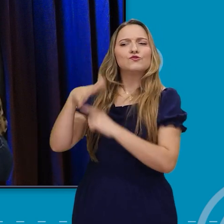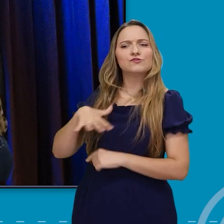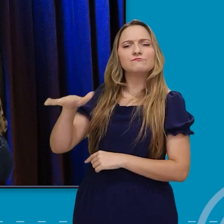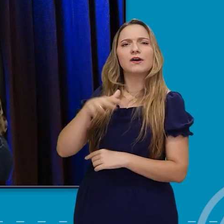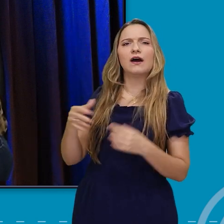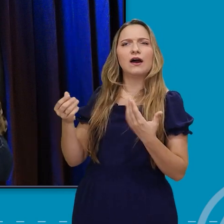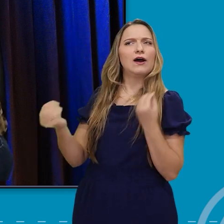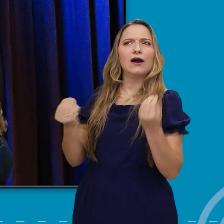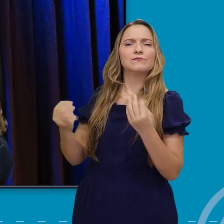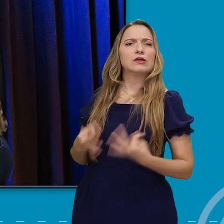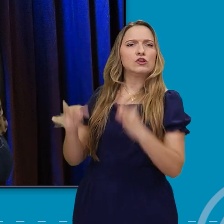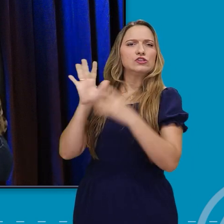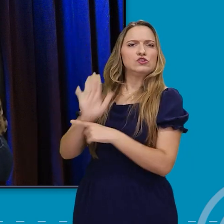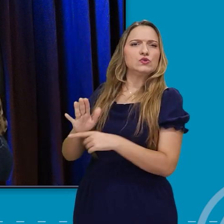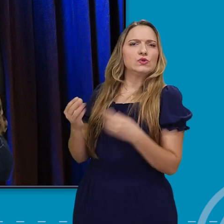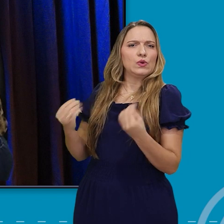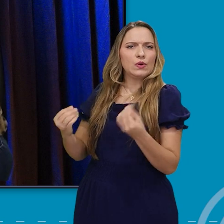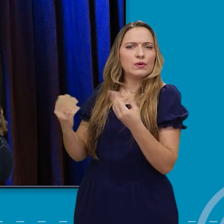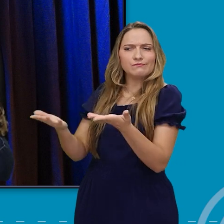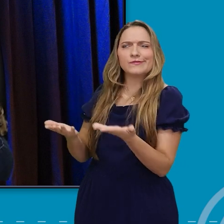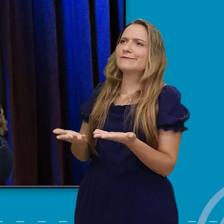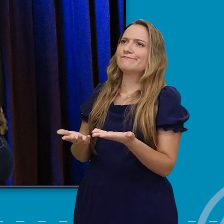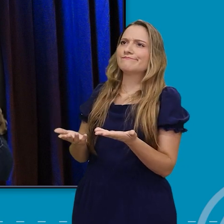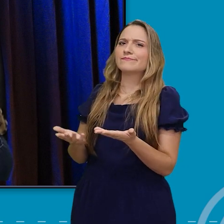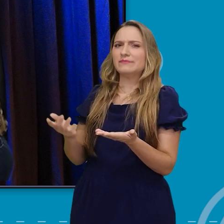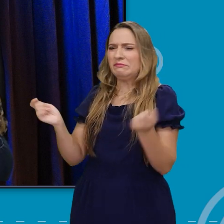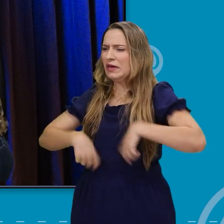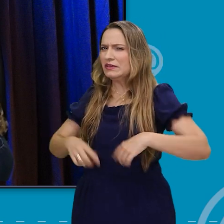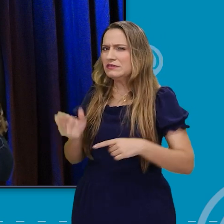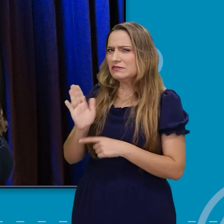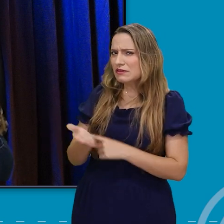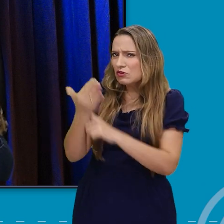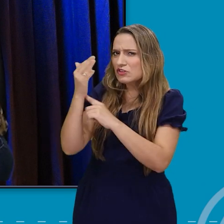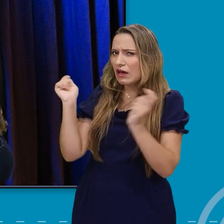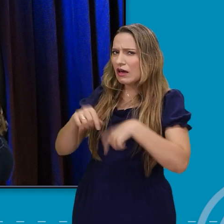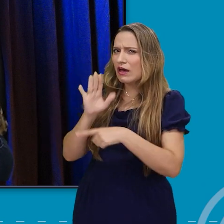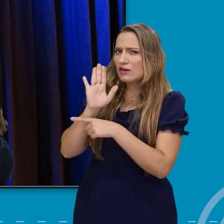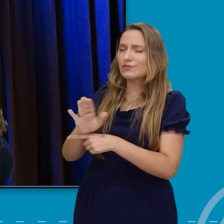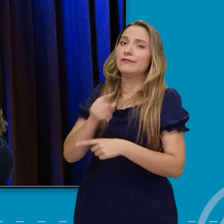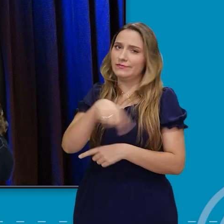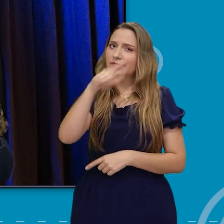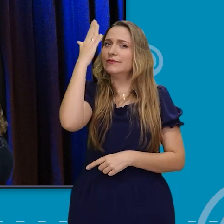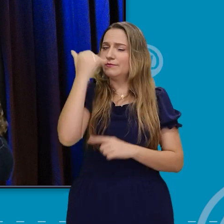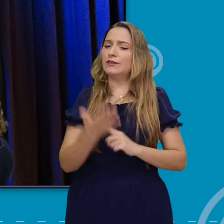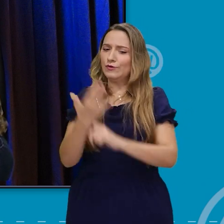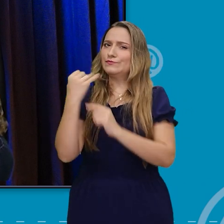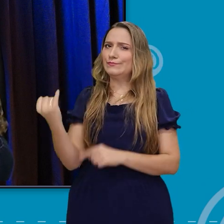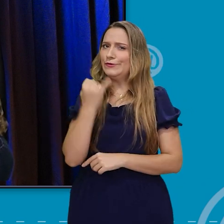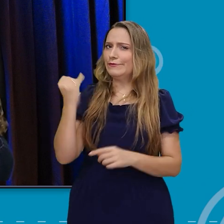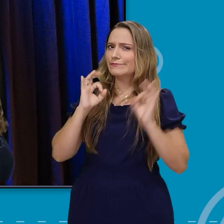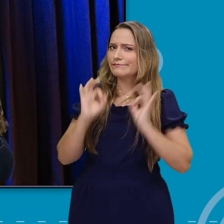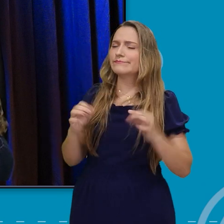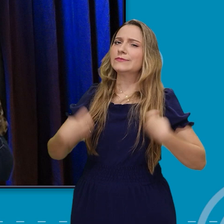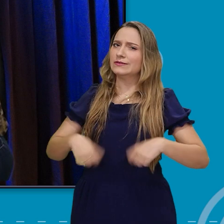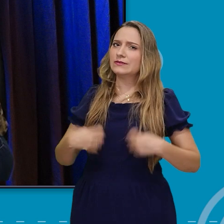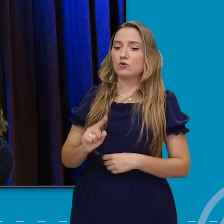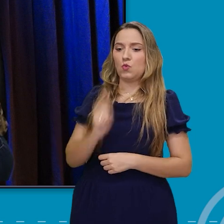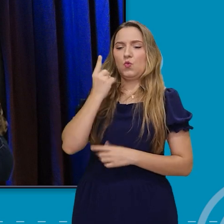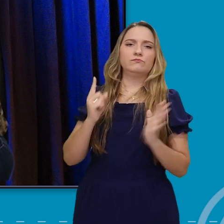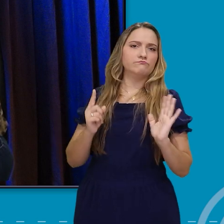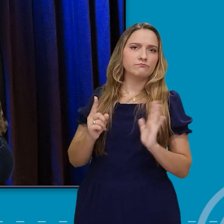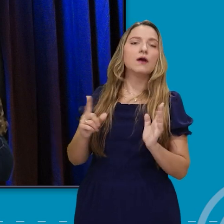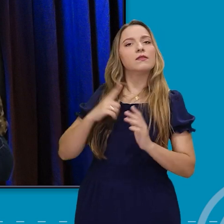usa a tecnologia? Gente, a tecnologia é uma ferramenta, ela não deve ser única, né? Independente aí se a criança